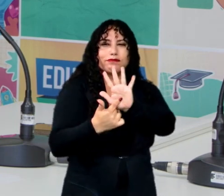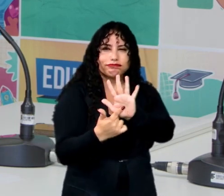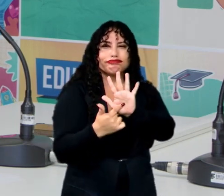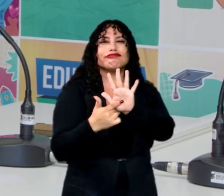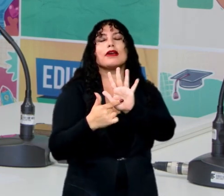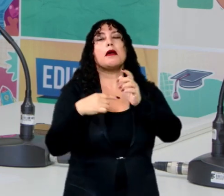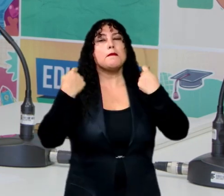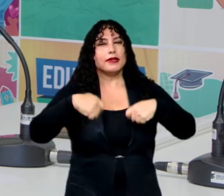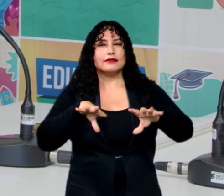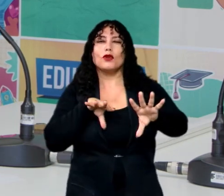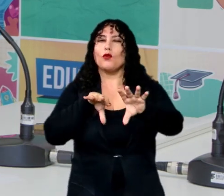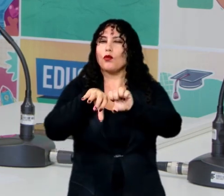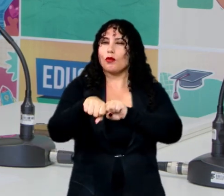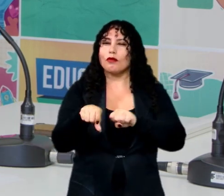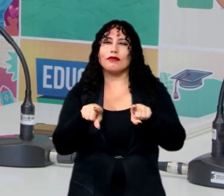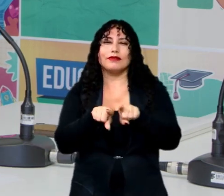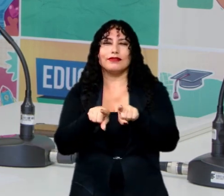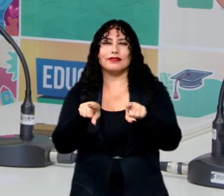carece então dessa formação